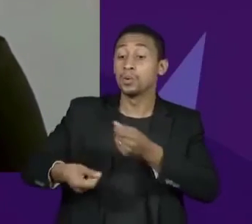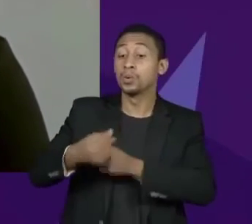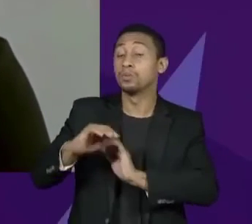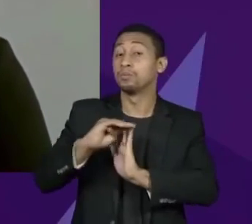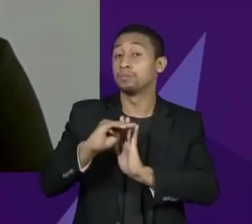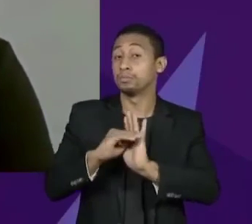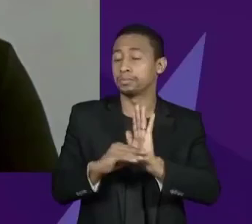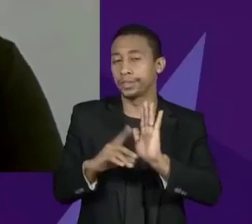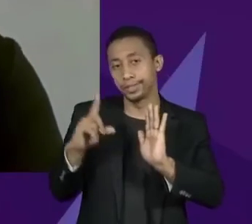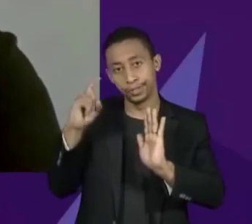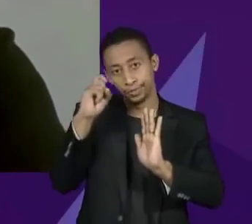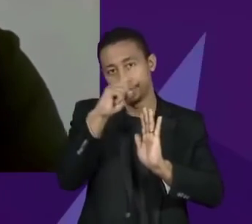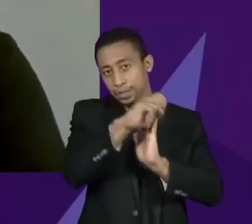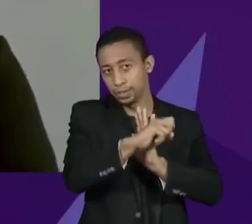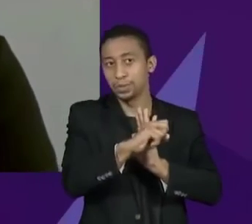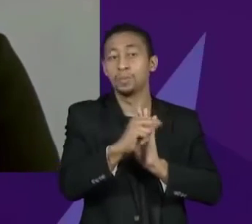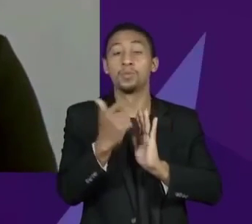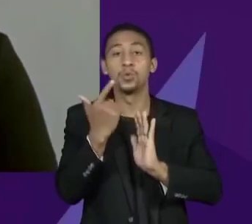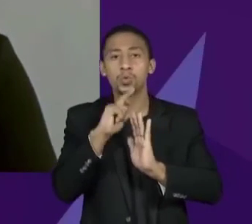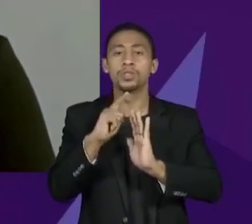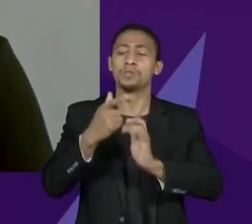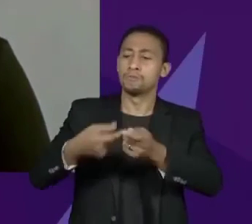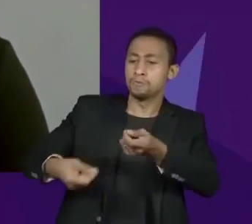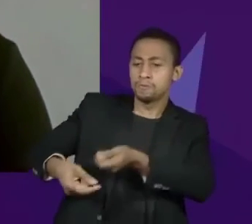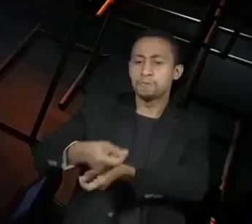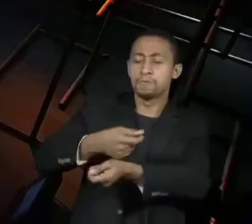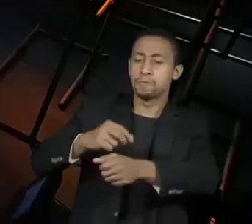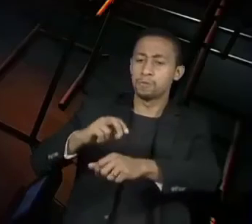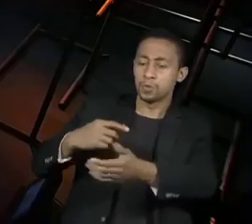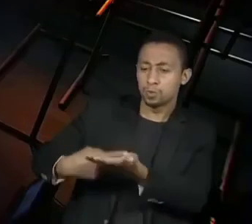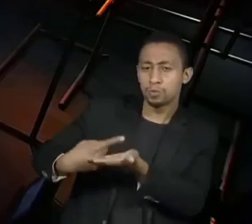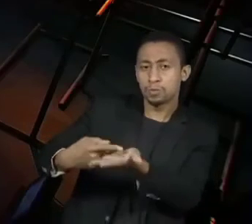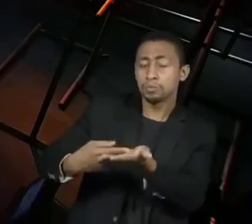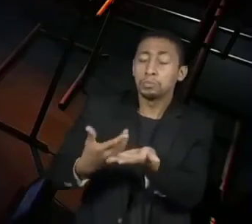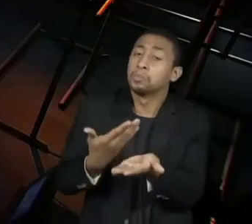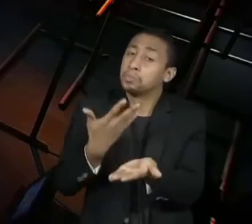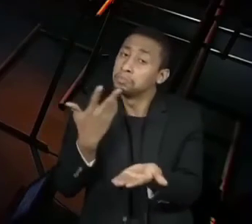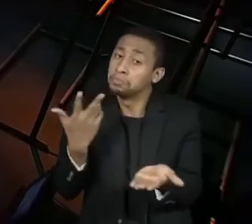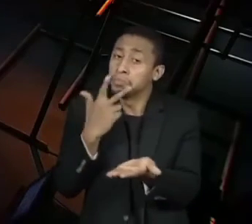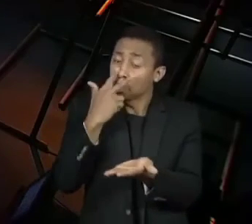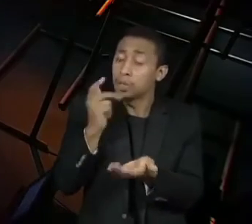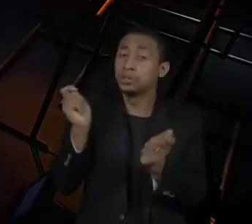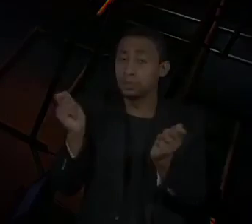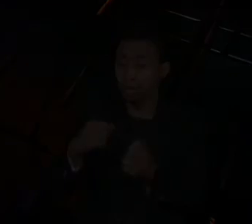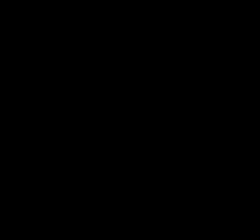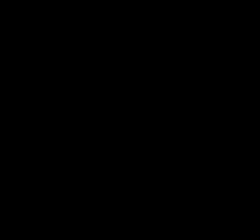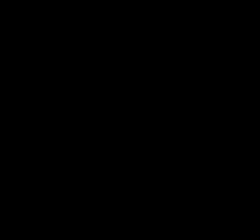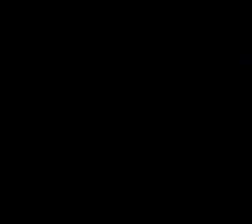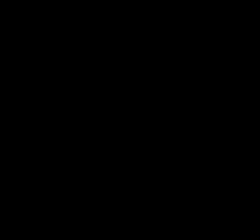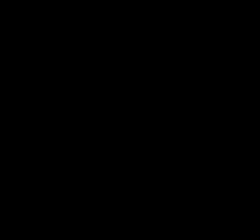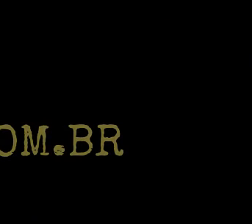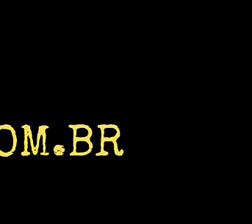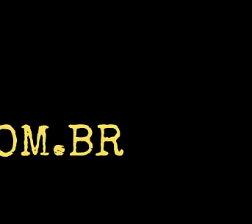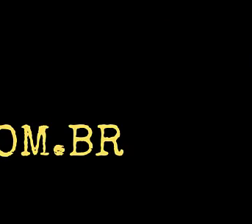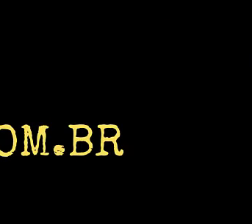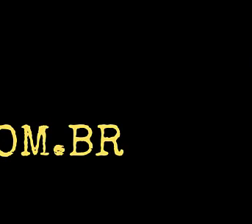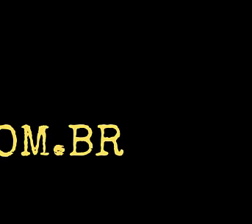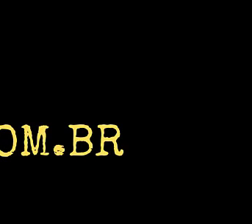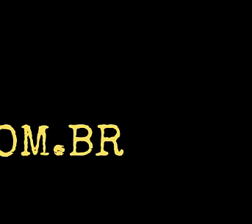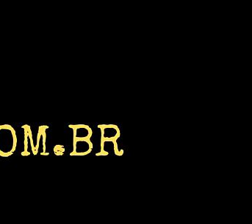difícil de gerar convergência, a gente possa tentar criar um ambiente comum aqui, uma convergência entre a gente. Então...